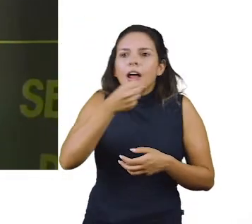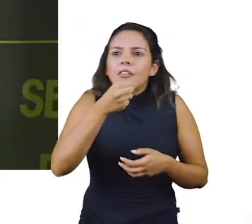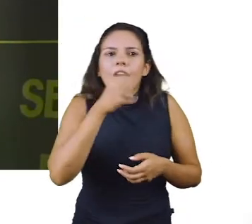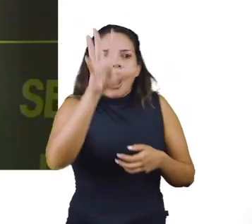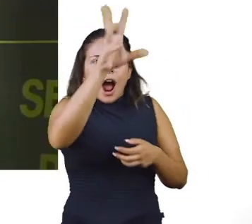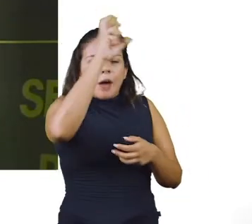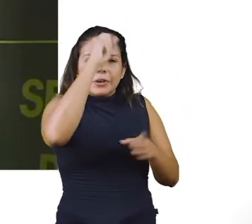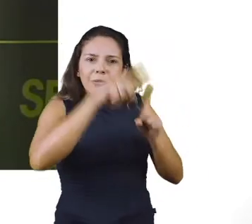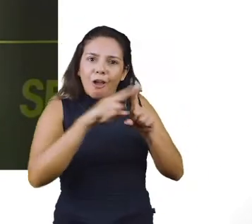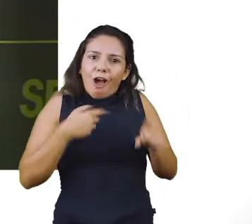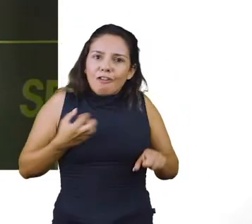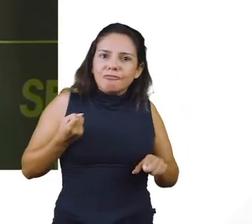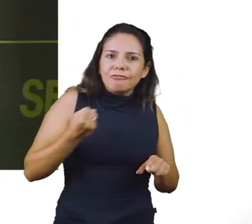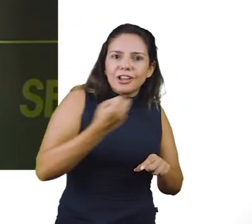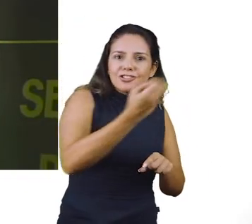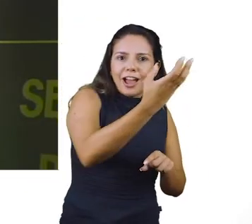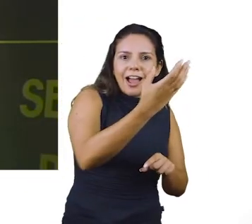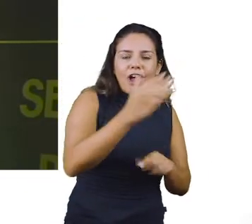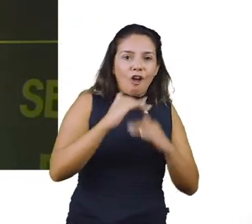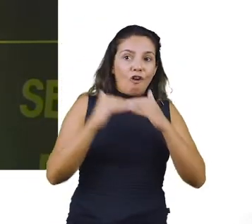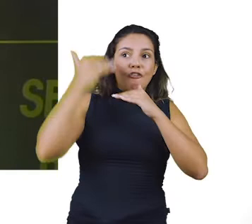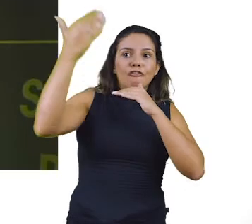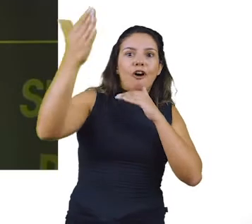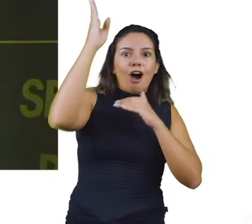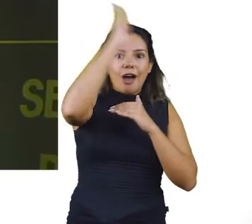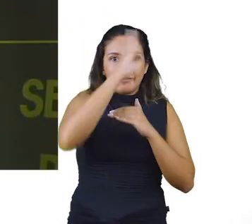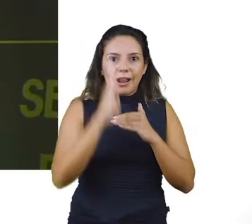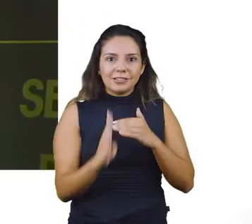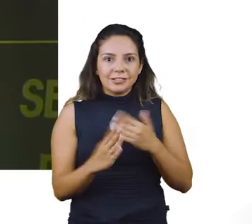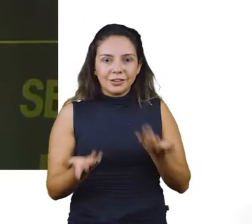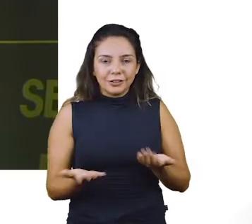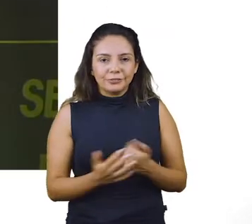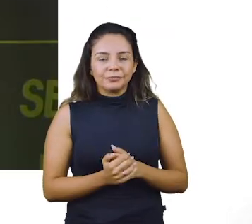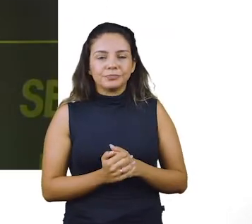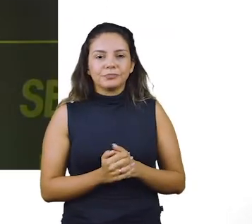também de viajar, de fazer algumas viagens para fora do país, que